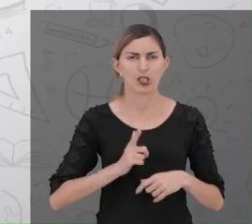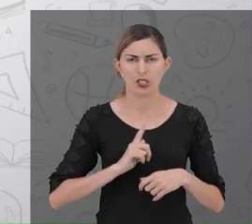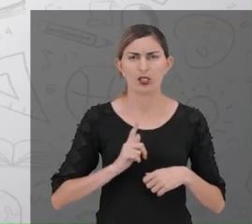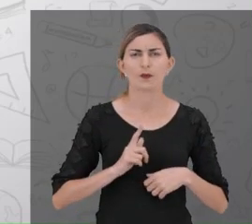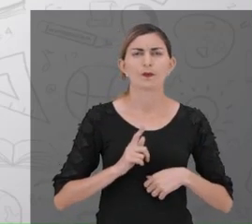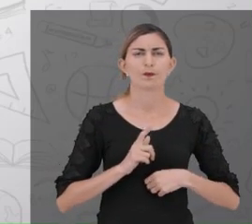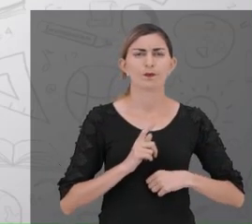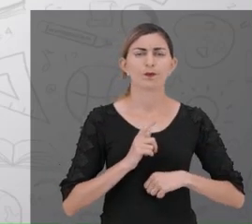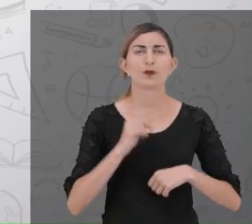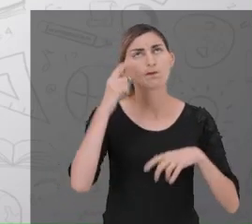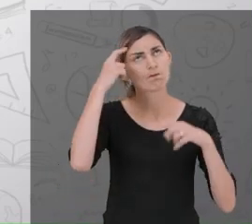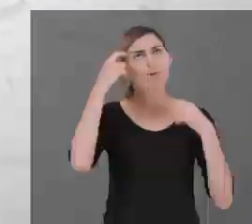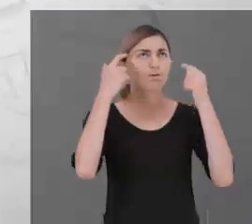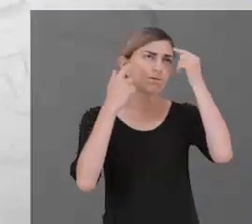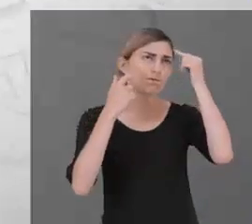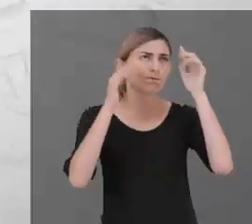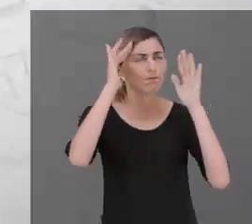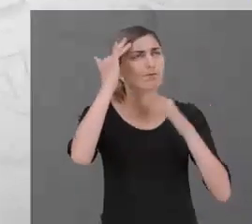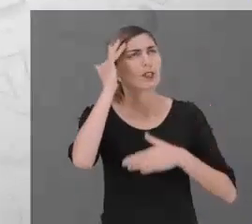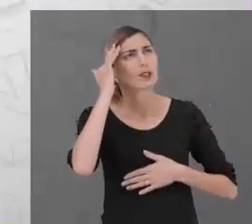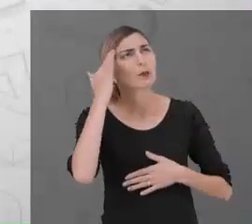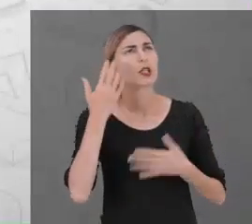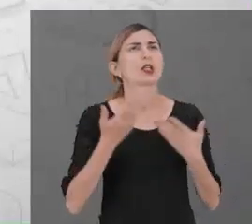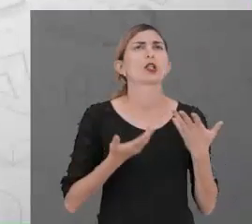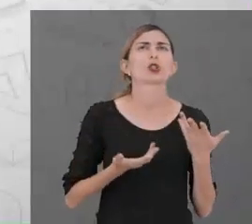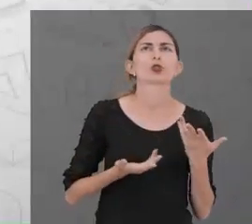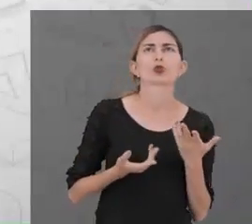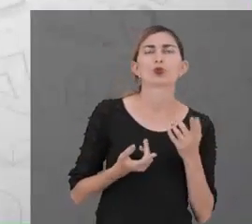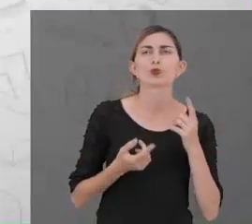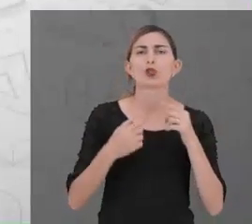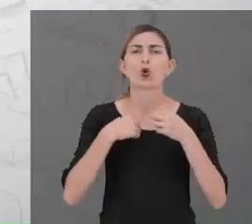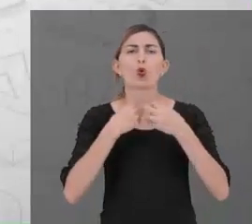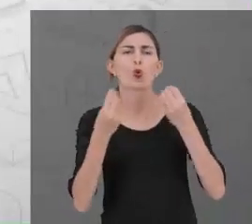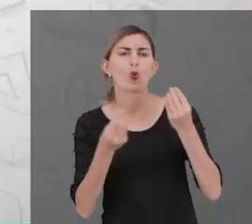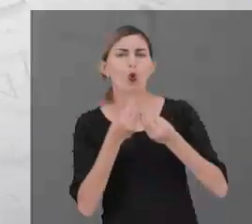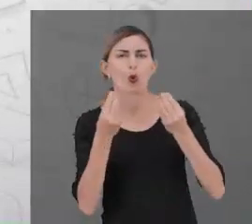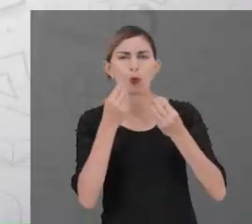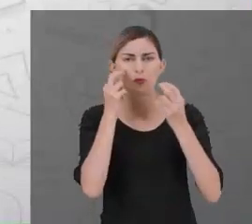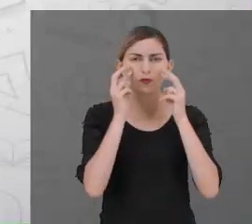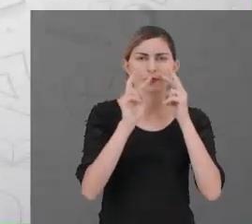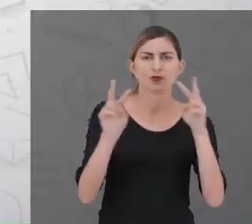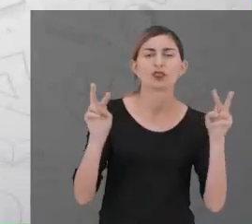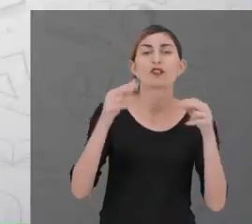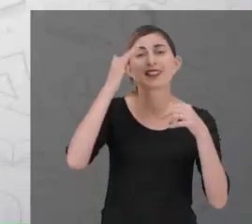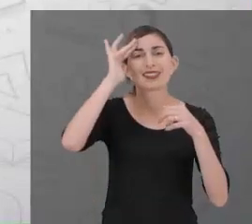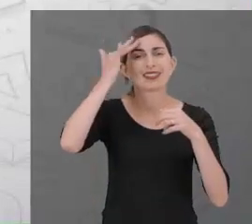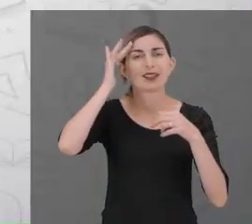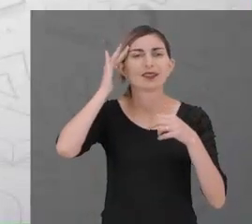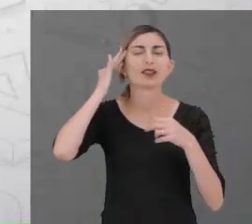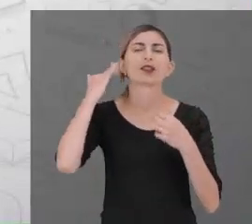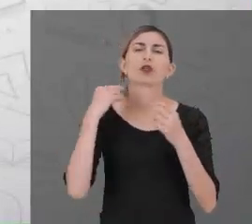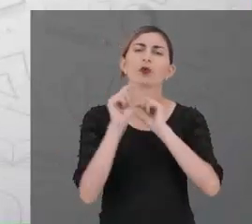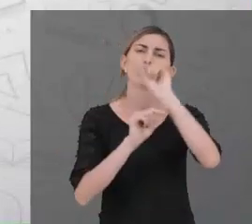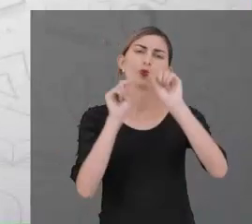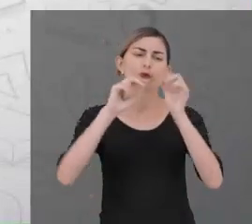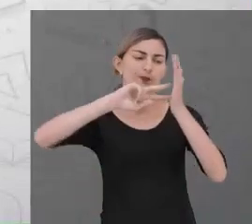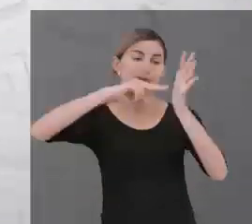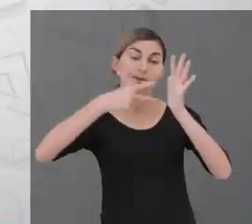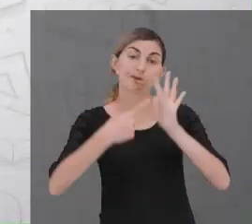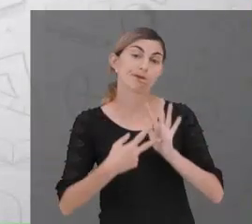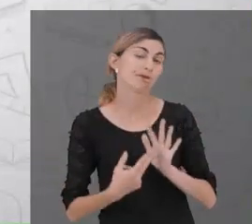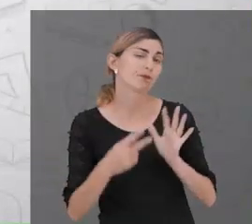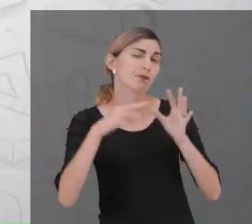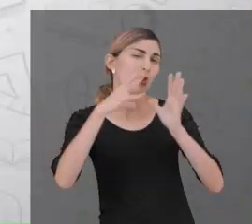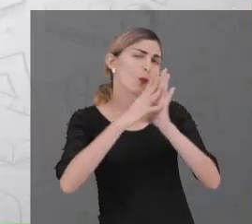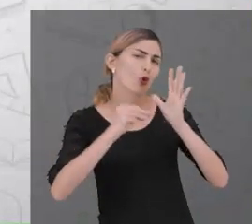Para que você tenha noção, tenha um entendimento do que nós vamos ver, é preciso que você entenda